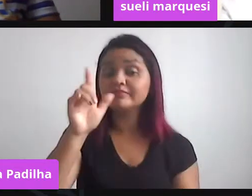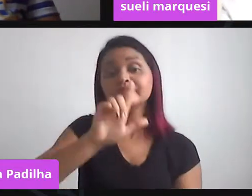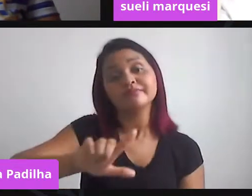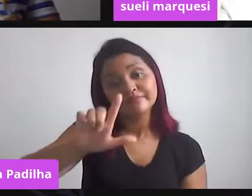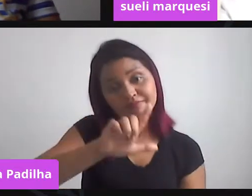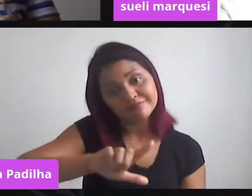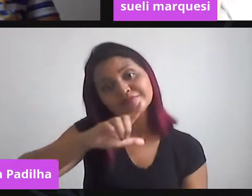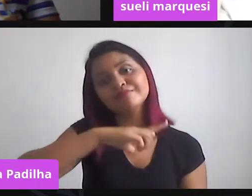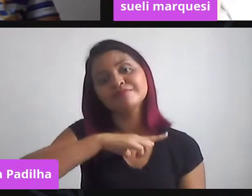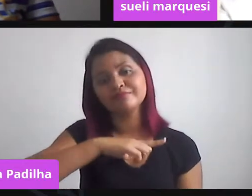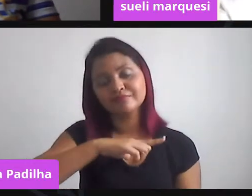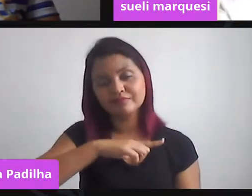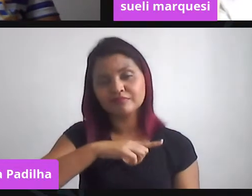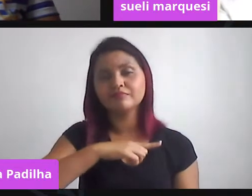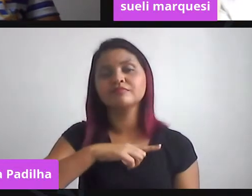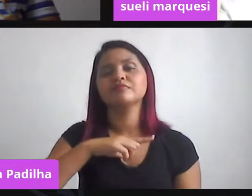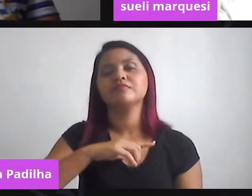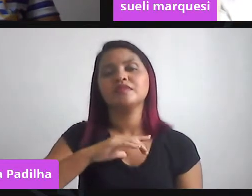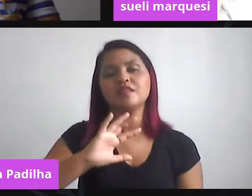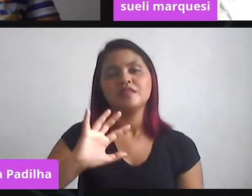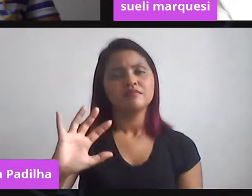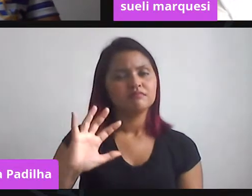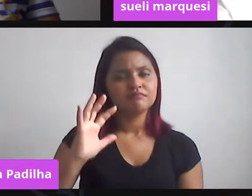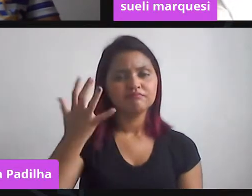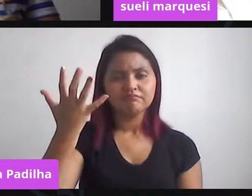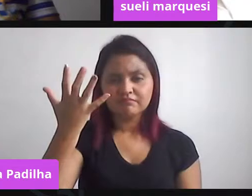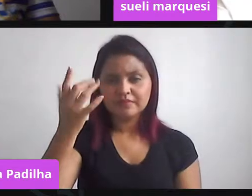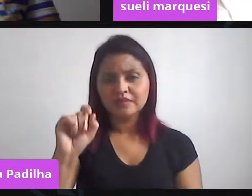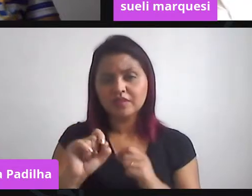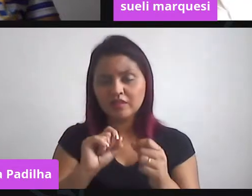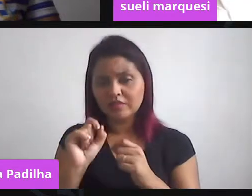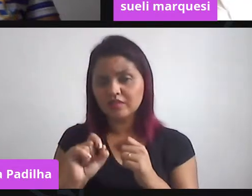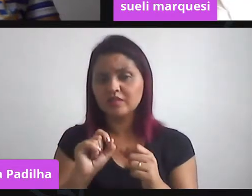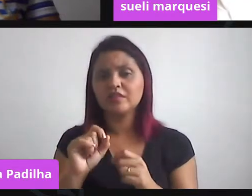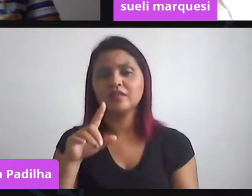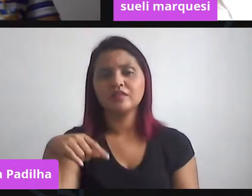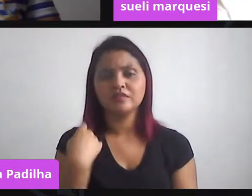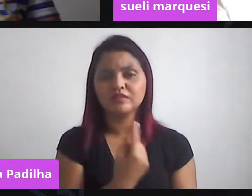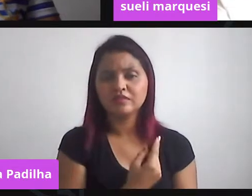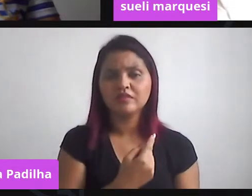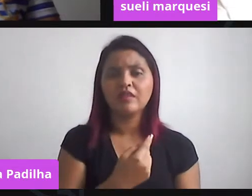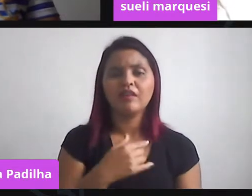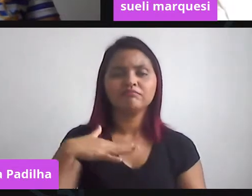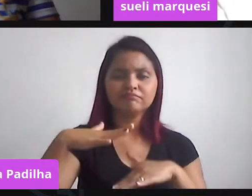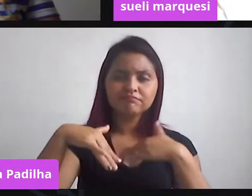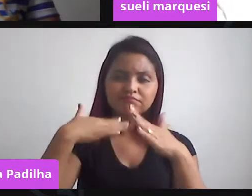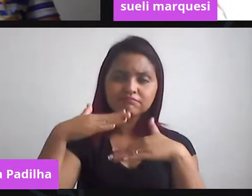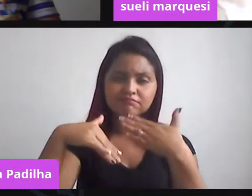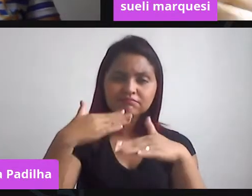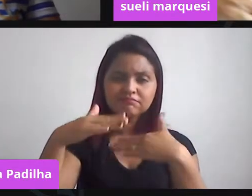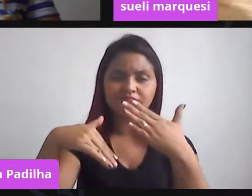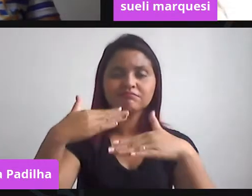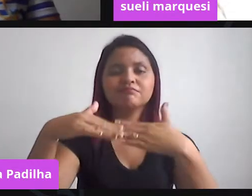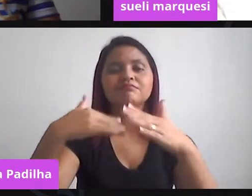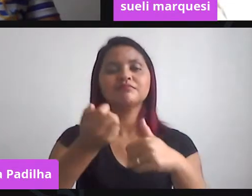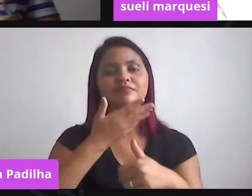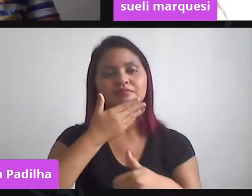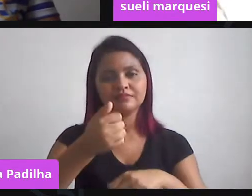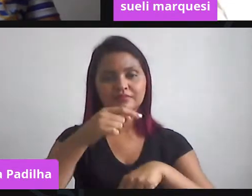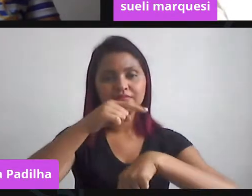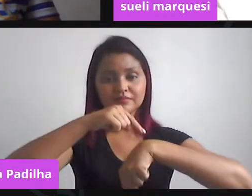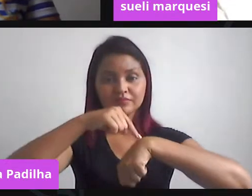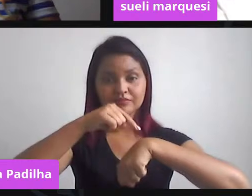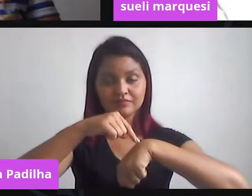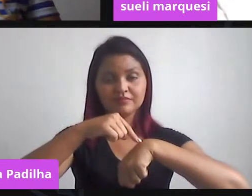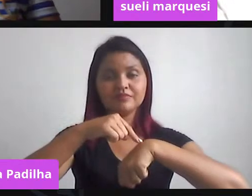aí algo que nós fomos avançando no tempo, né, na escala do